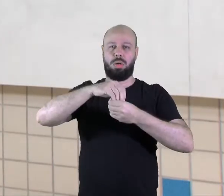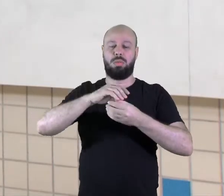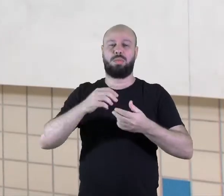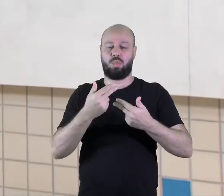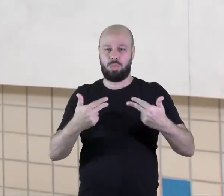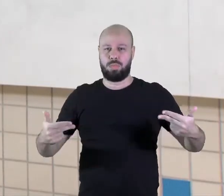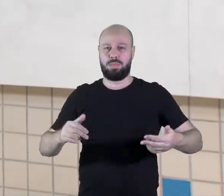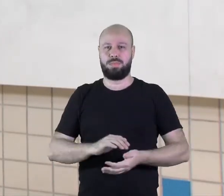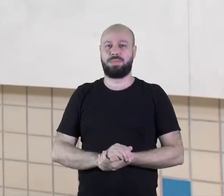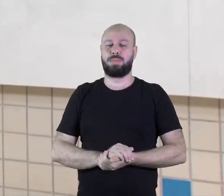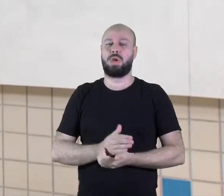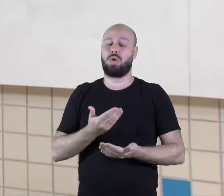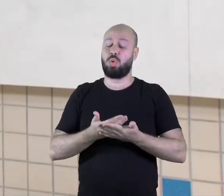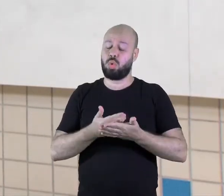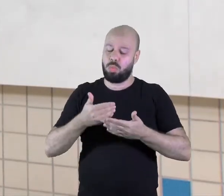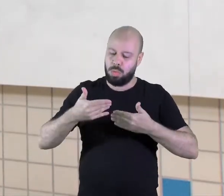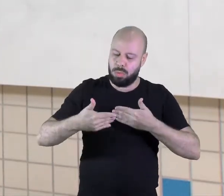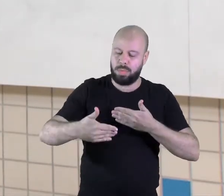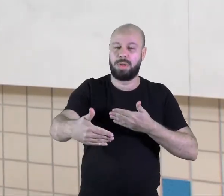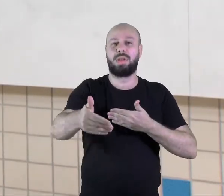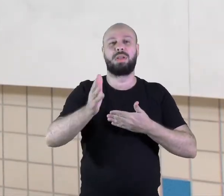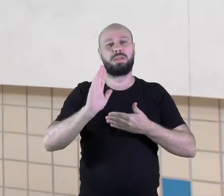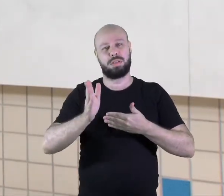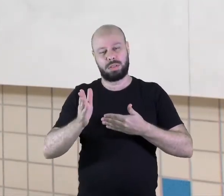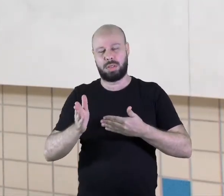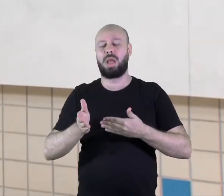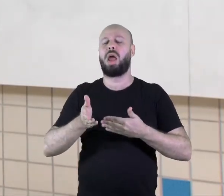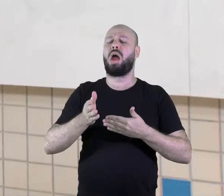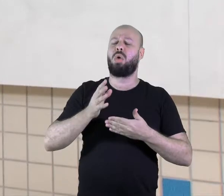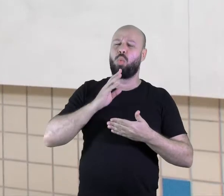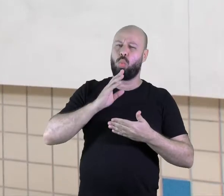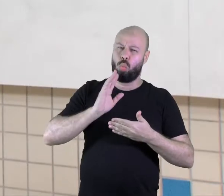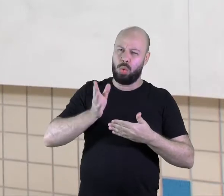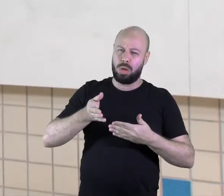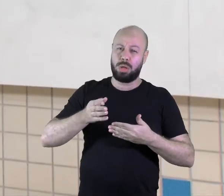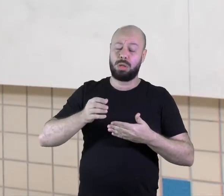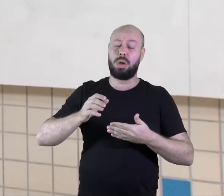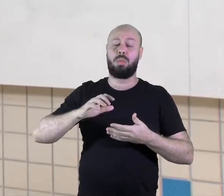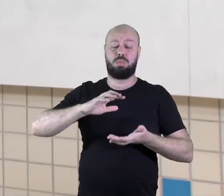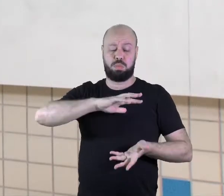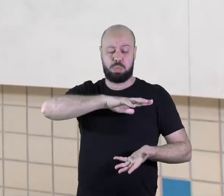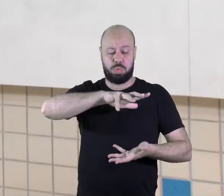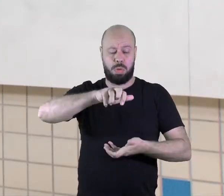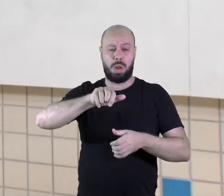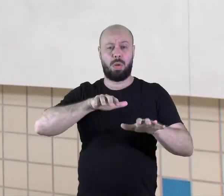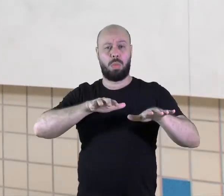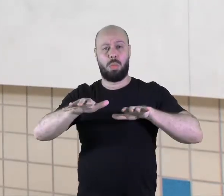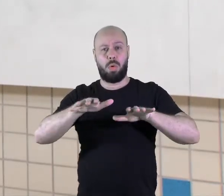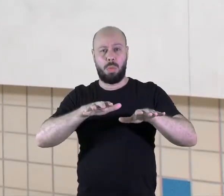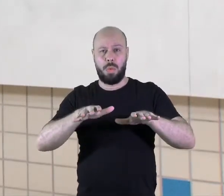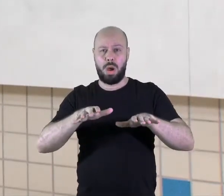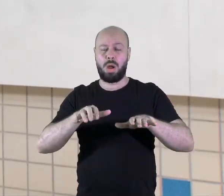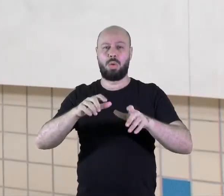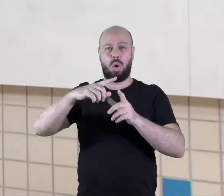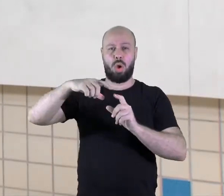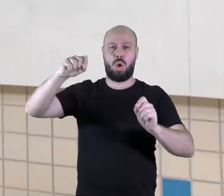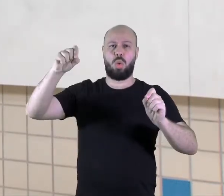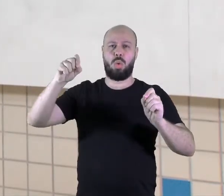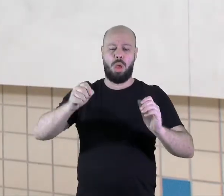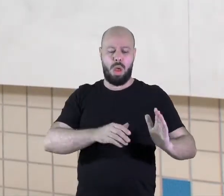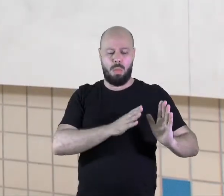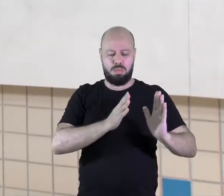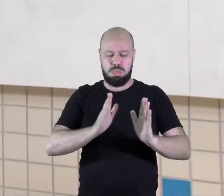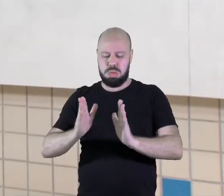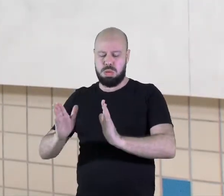estudo do universo. A gente já estudou bastante sobre a Terra, os seus movimentos, a Lua, as fases da